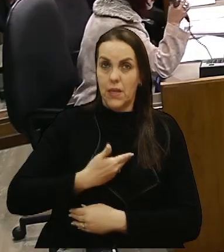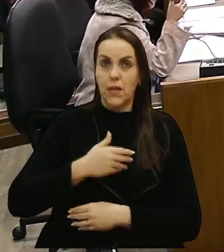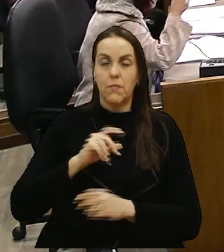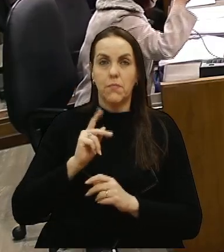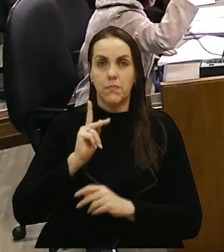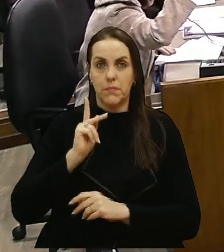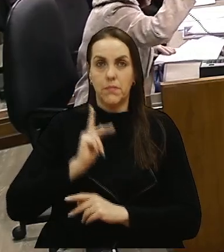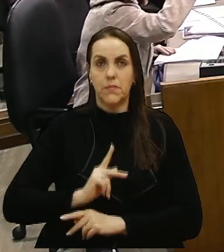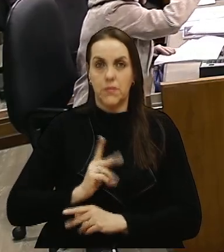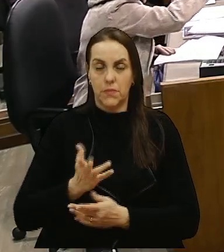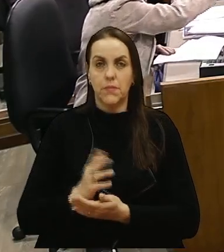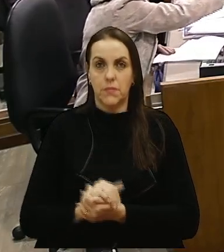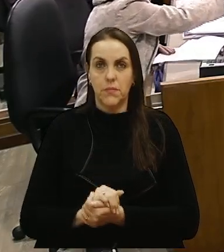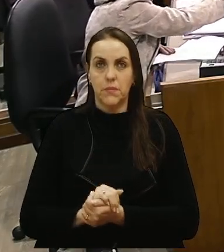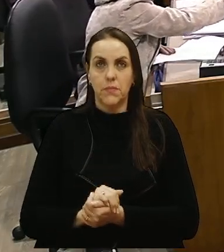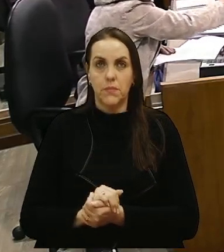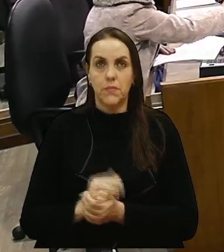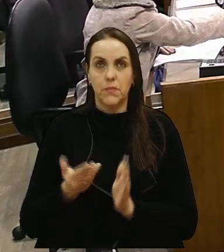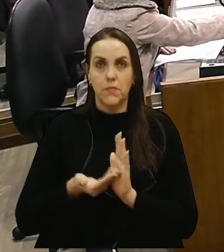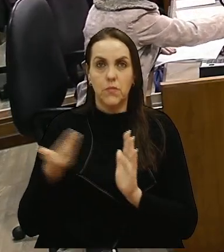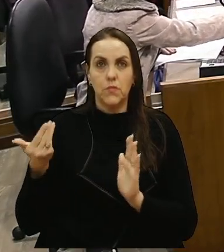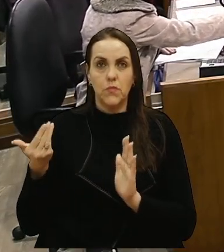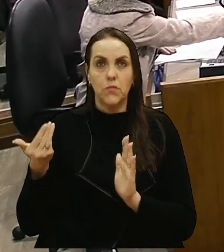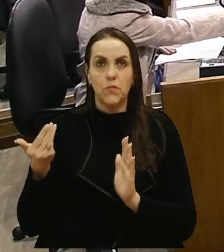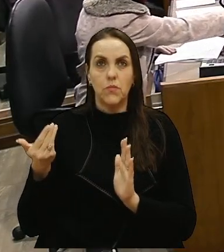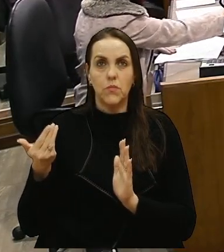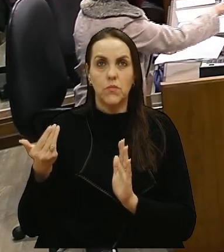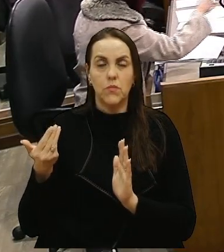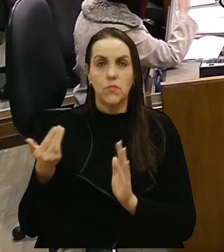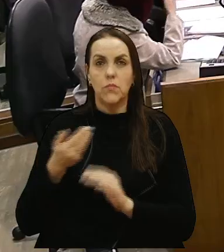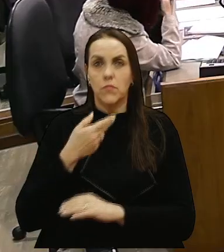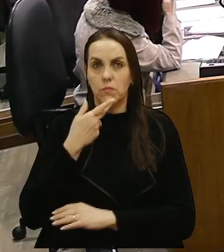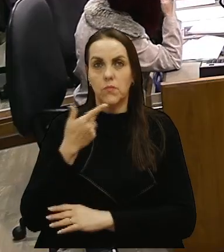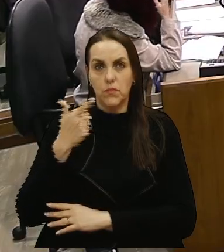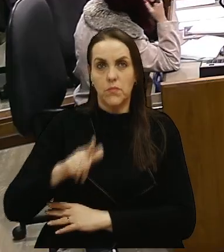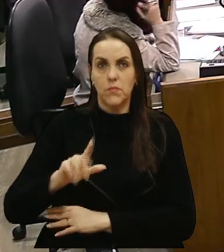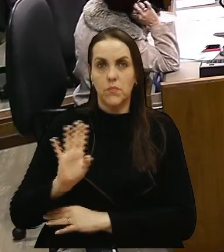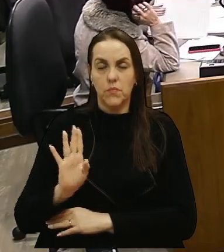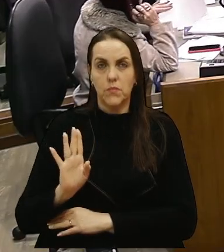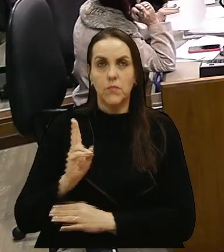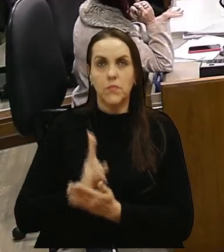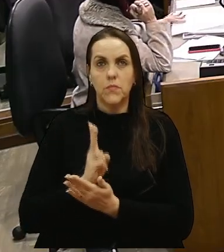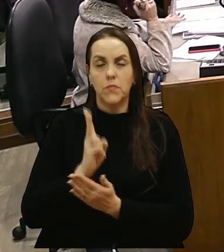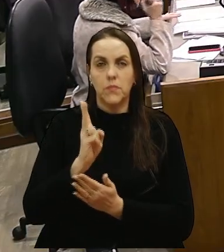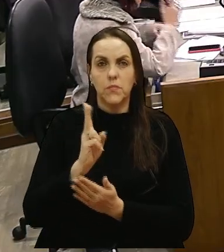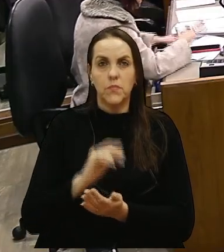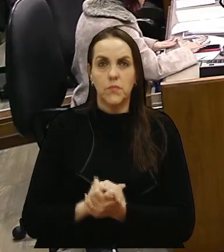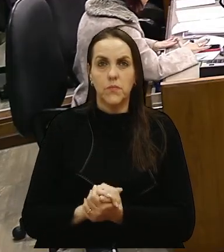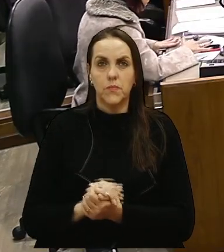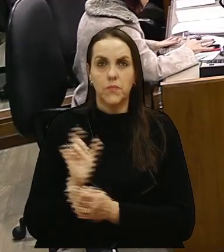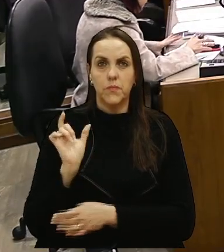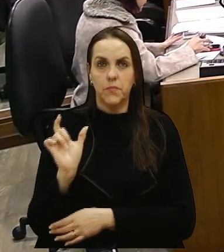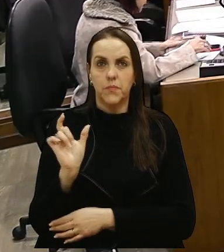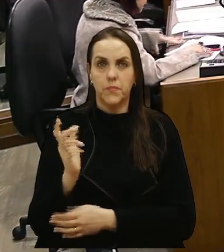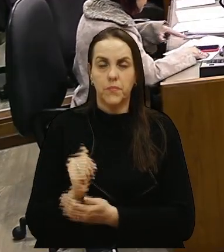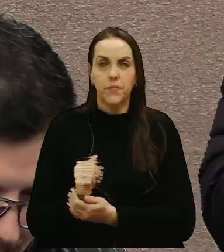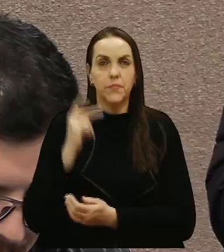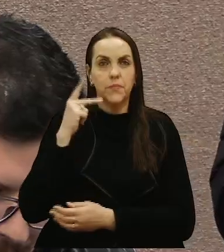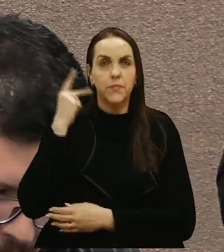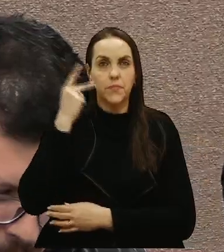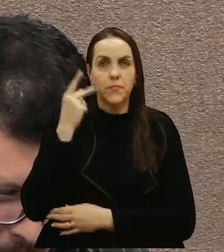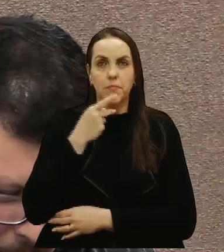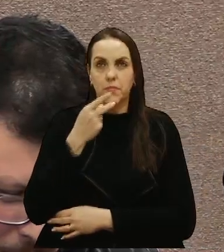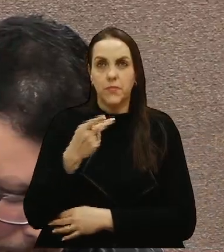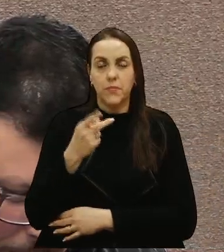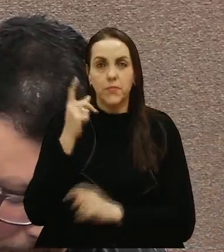obrigado, vereadora Rose. O senhor retira dos anais, vereador Ramon? Reitero. Segue com a palavra. A vereadora citou isso e eu